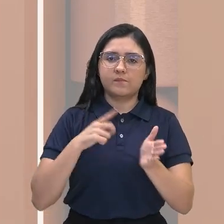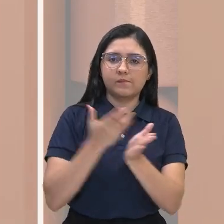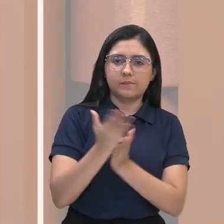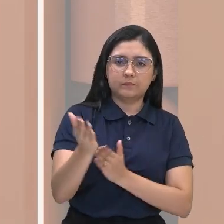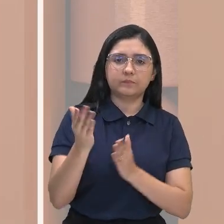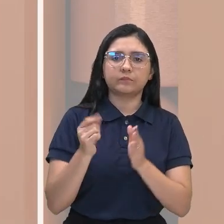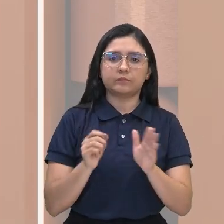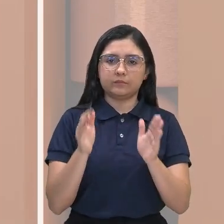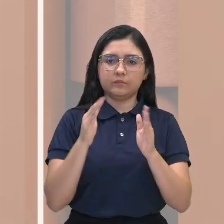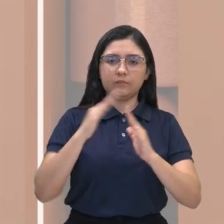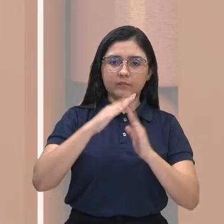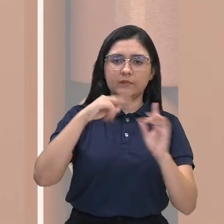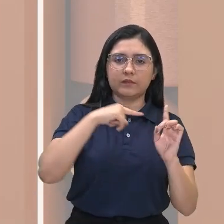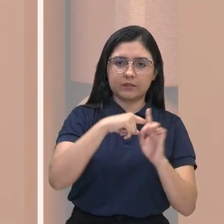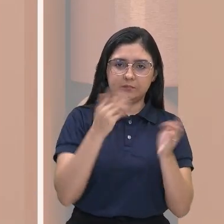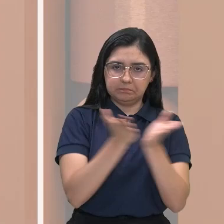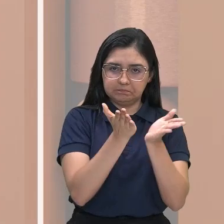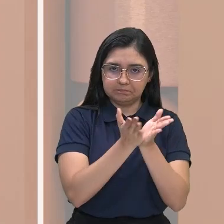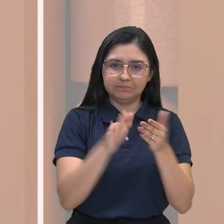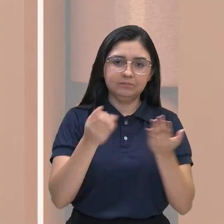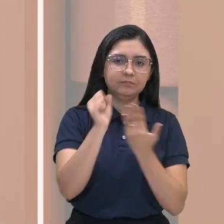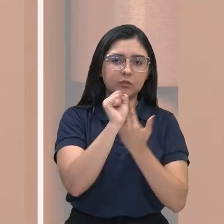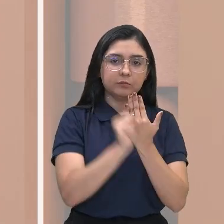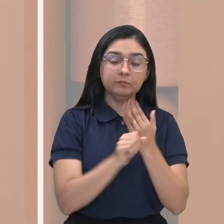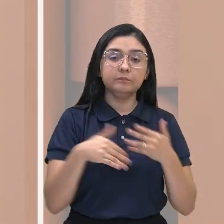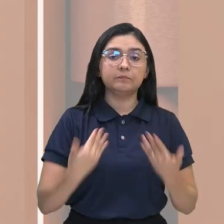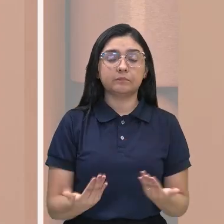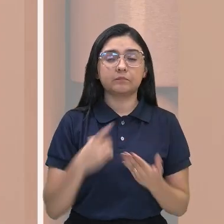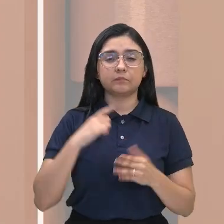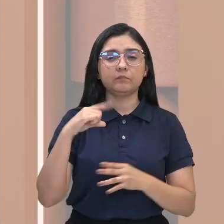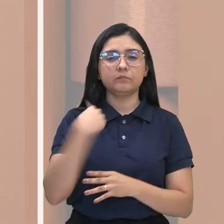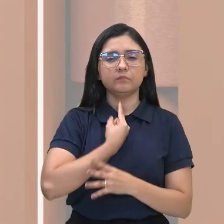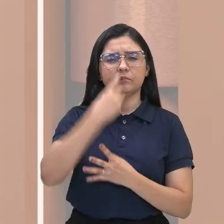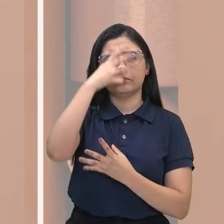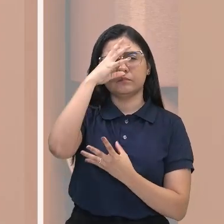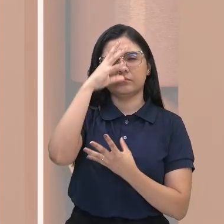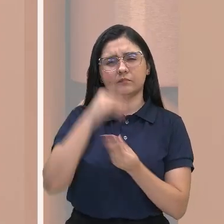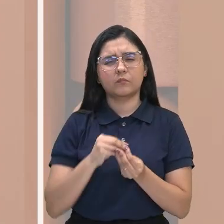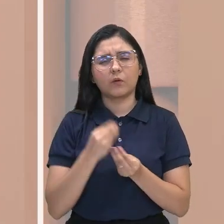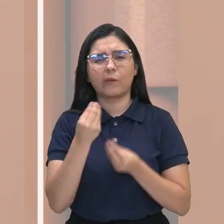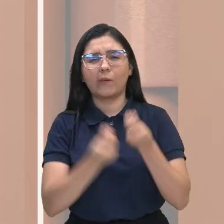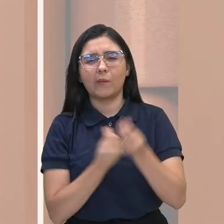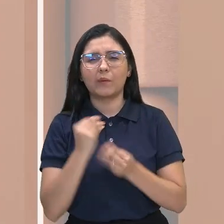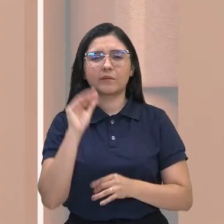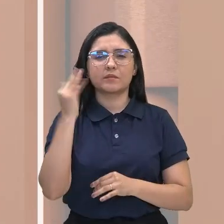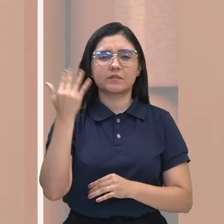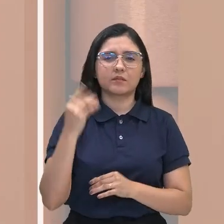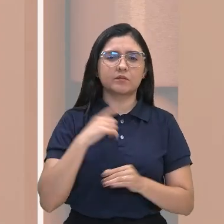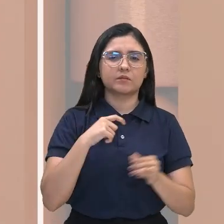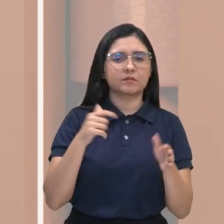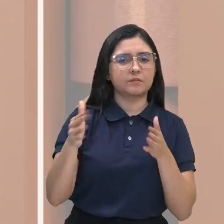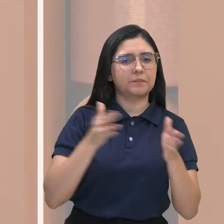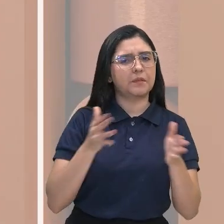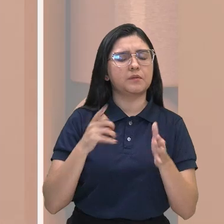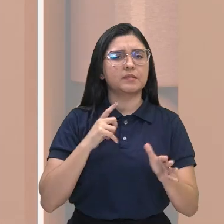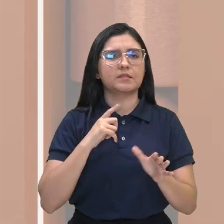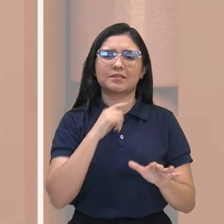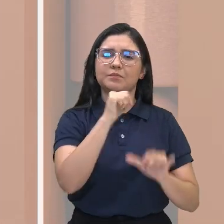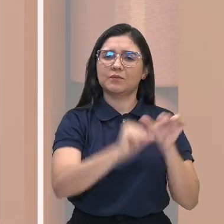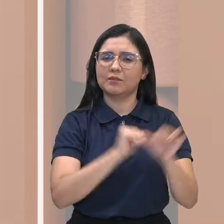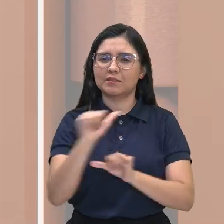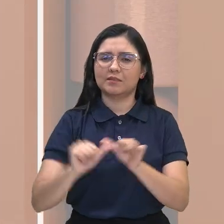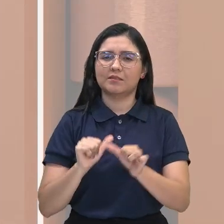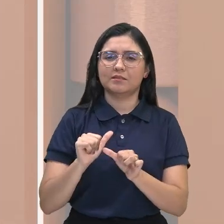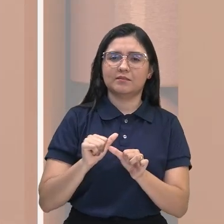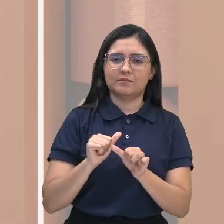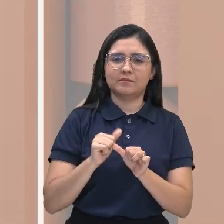igrejas protestantes. A gente vai, então, compreender como é que se deu esse momento dessa revolução religiosa ali